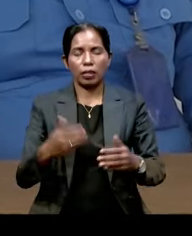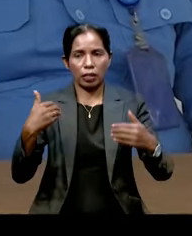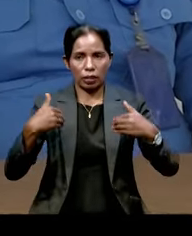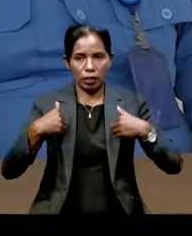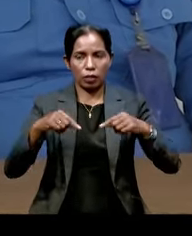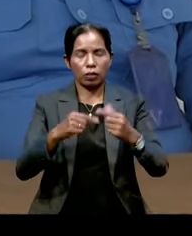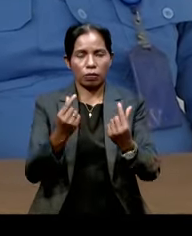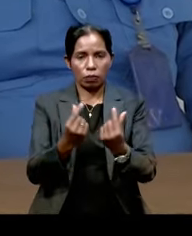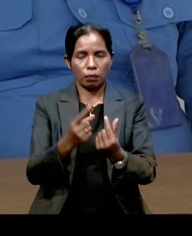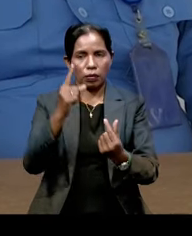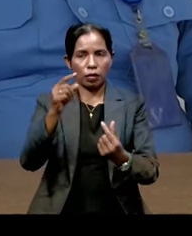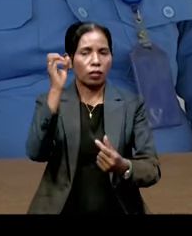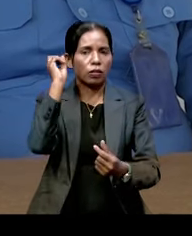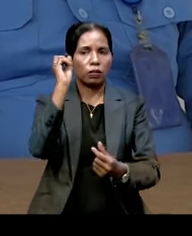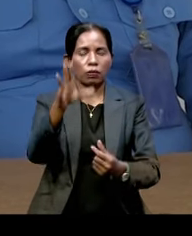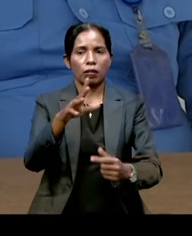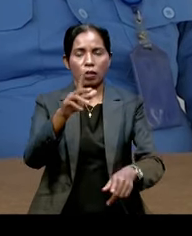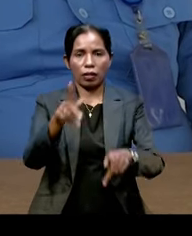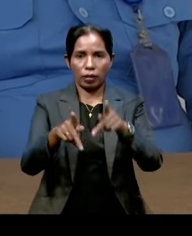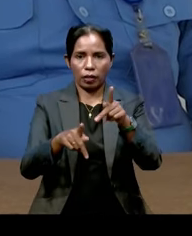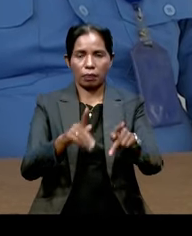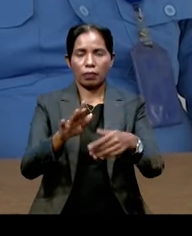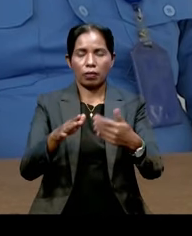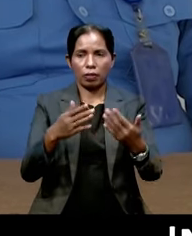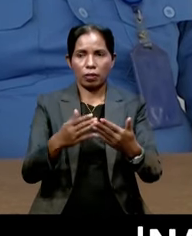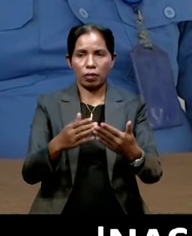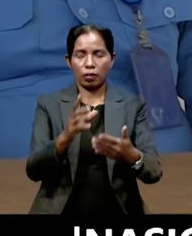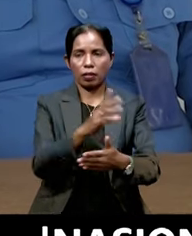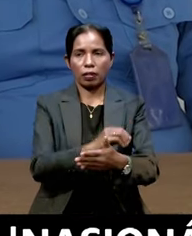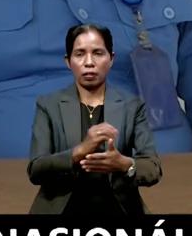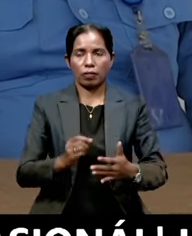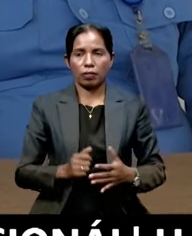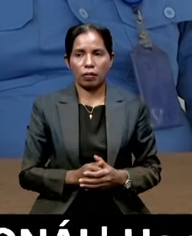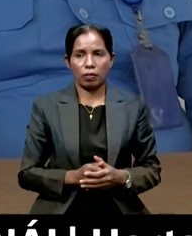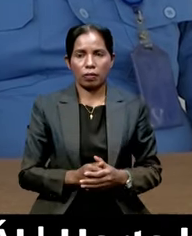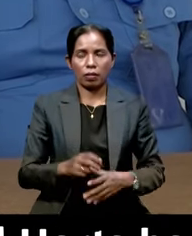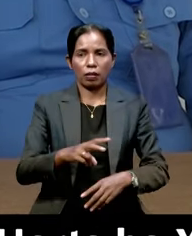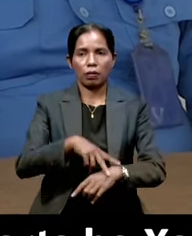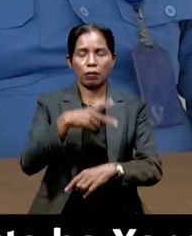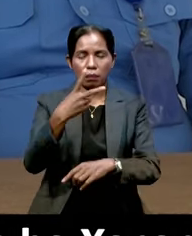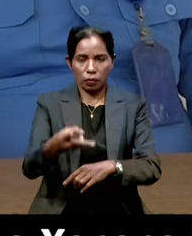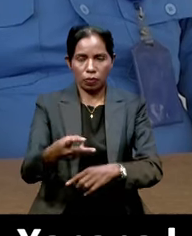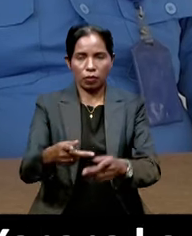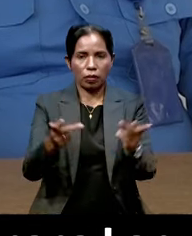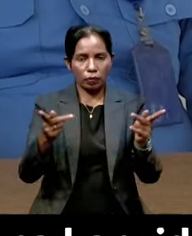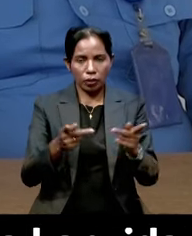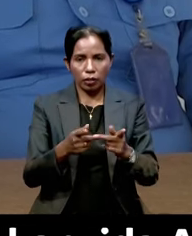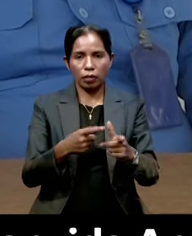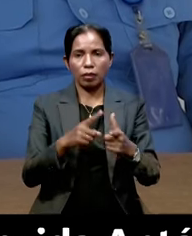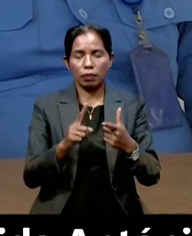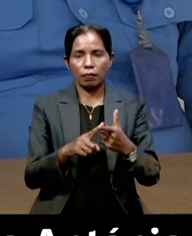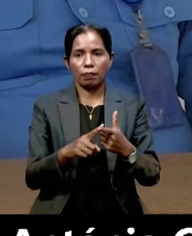ke tuda itania lezaru sirne nebe maka munu iha fatin I